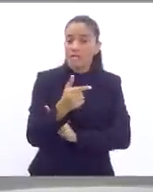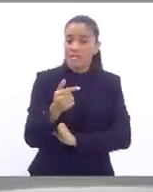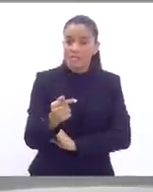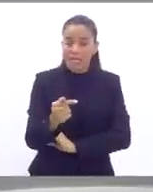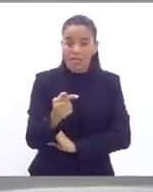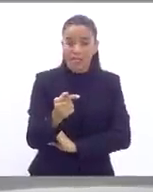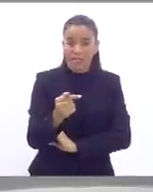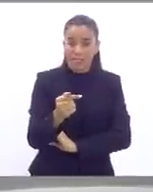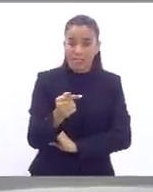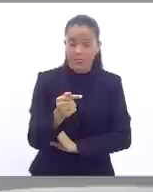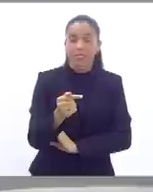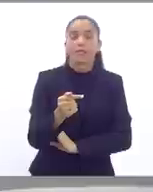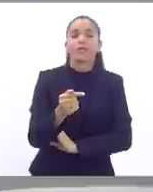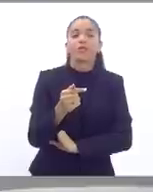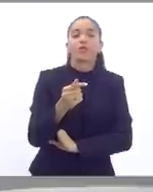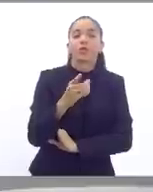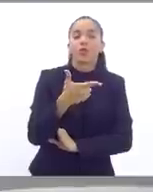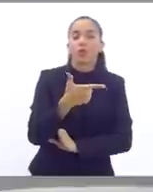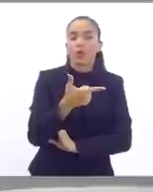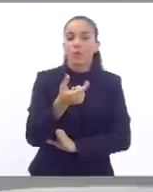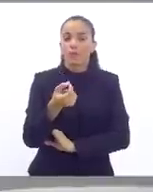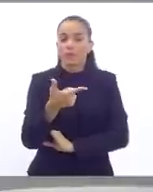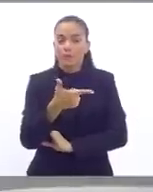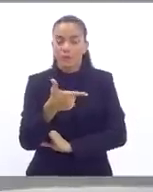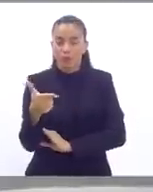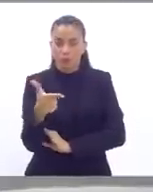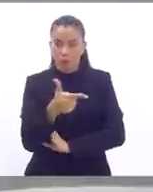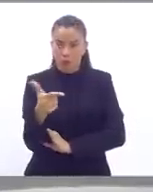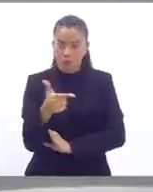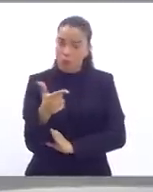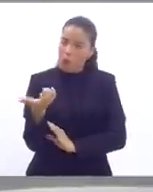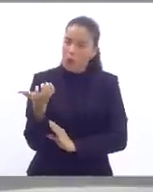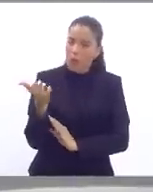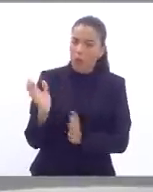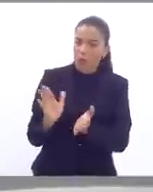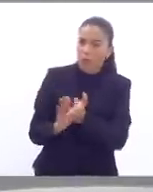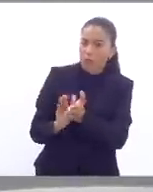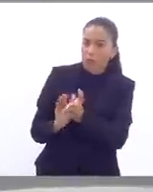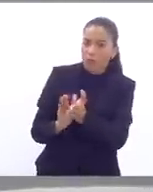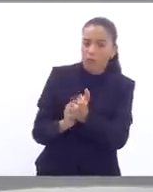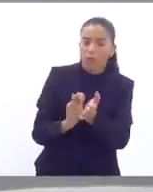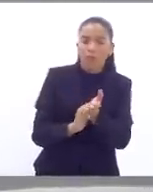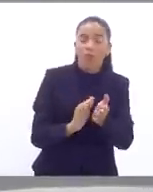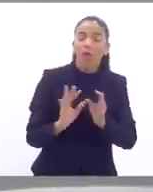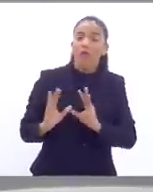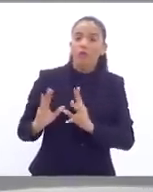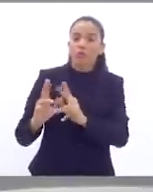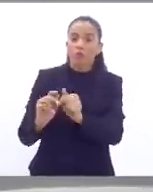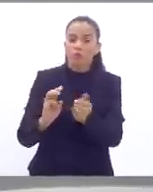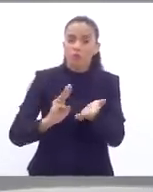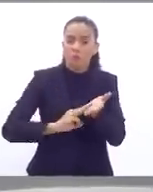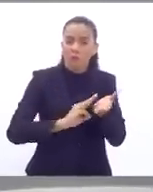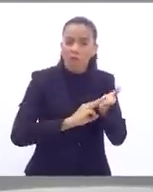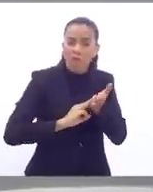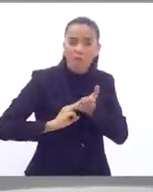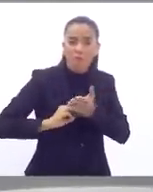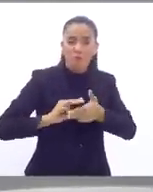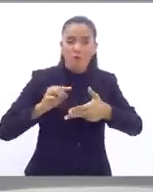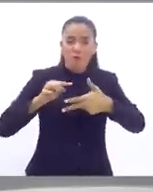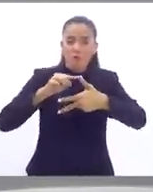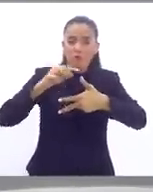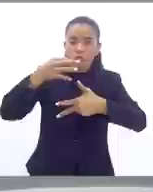2022 eu quero aplaudir os membros dos outros poderes poder